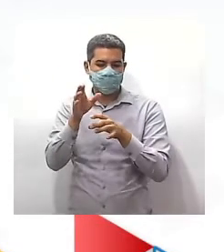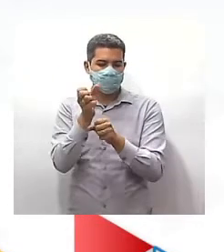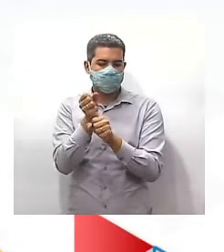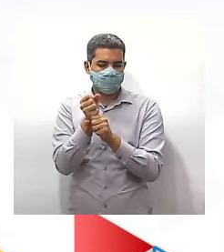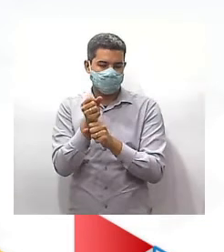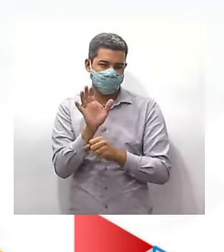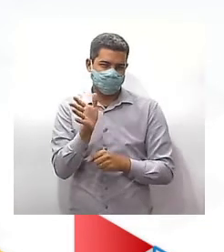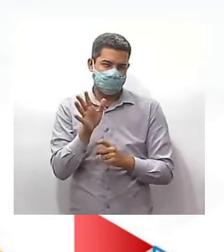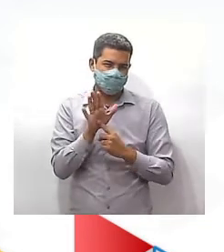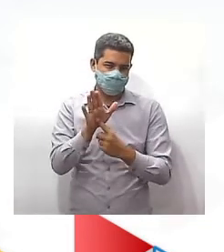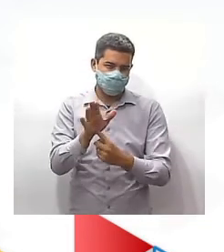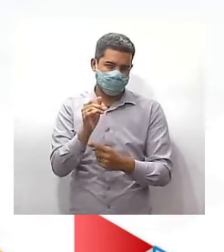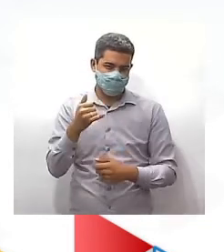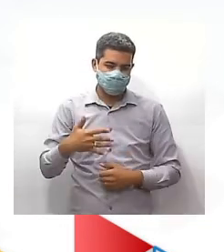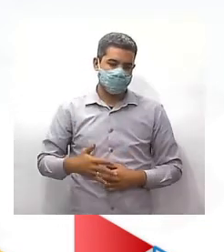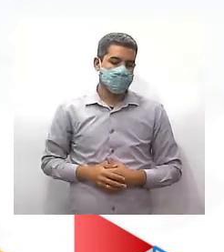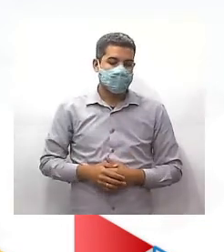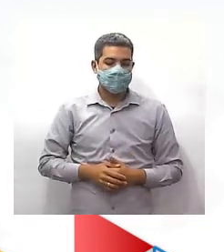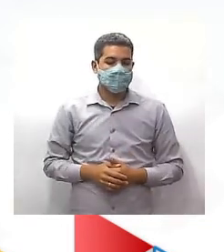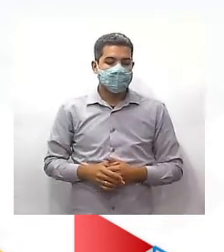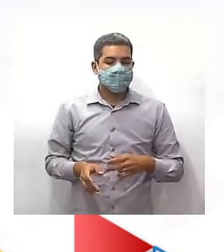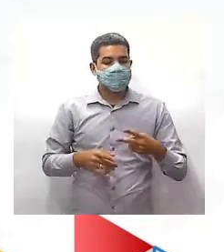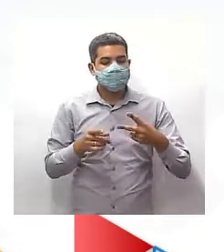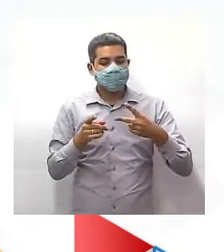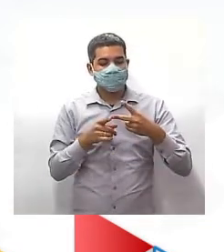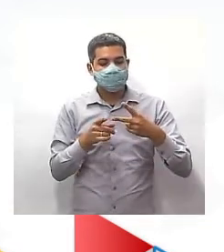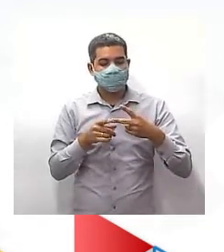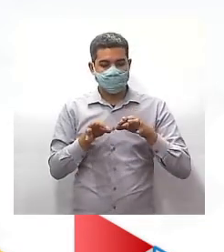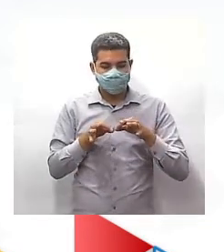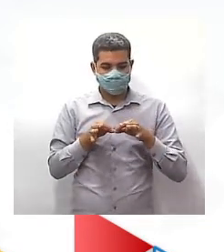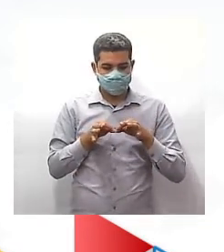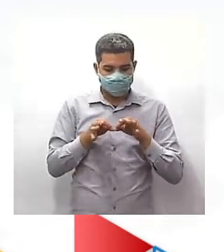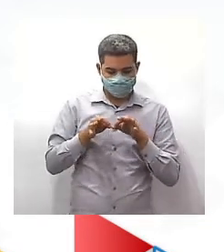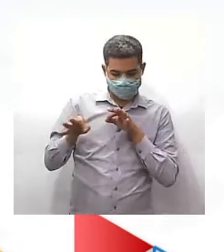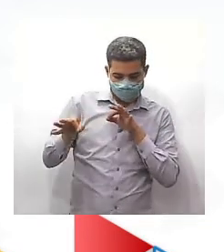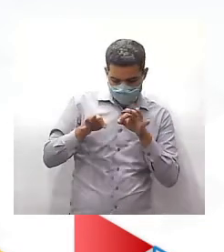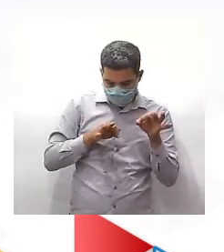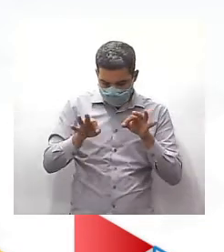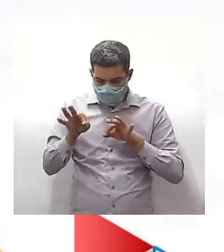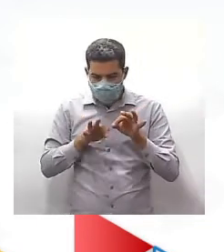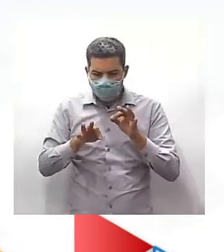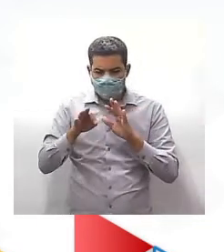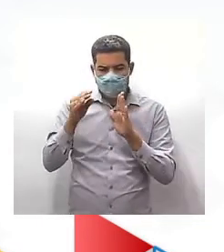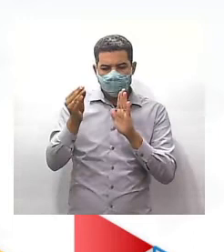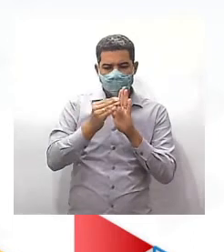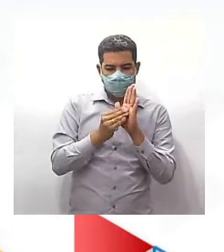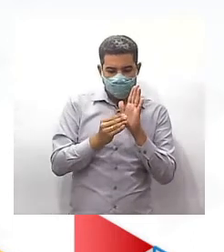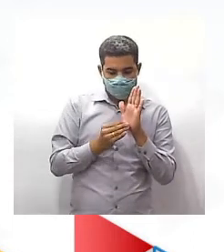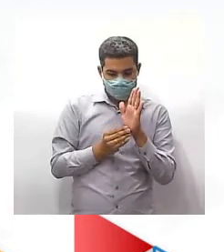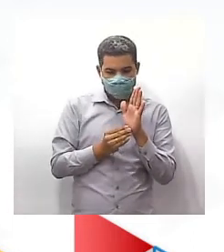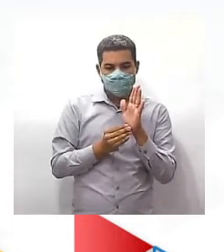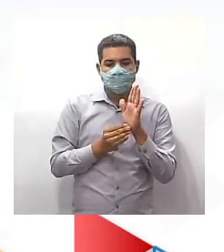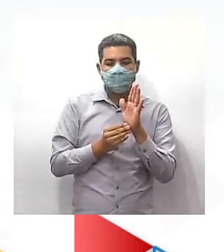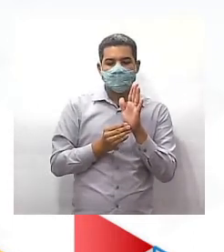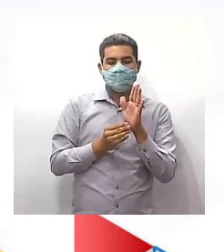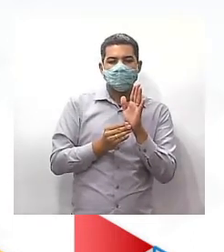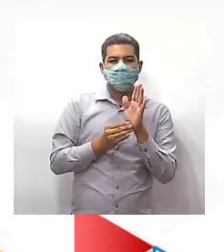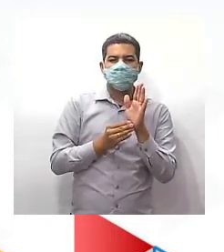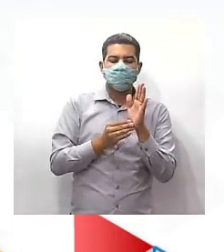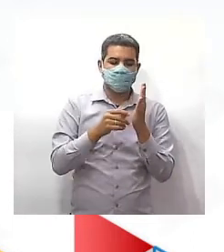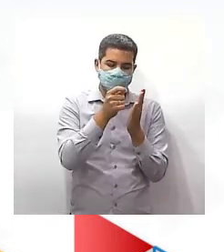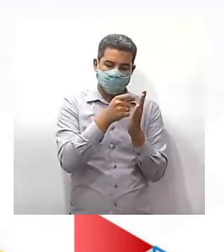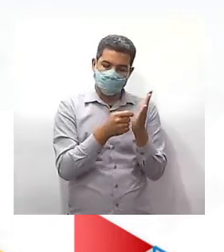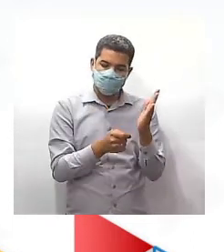como eu já te falei, tá? Segundo, a medição da variação dos dados e o levantamento desses